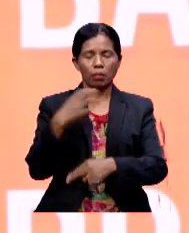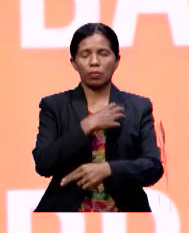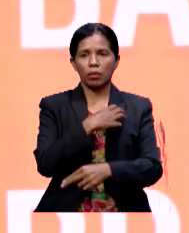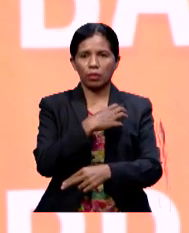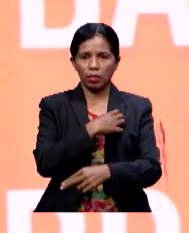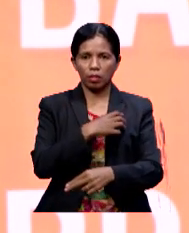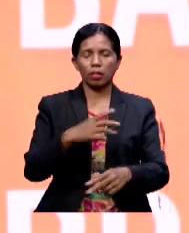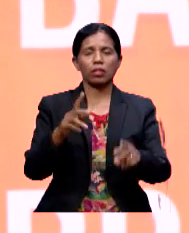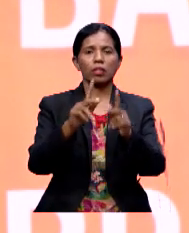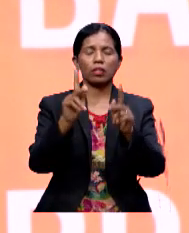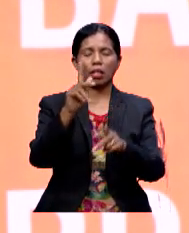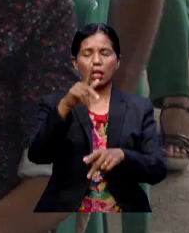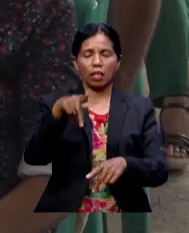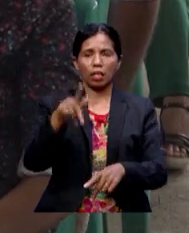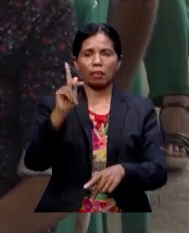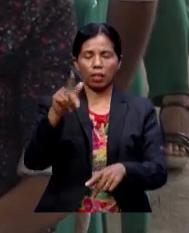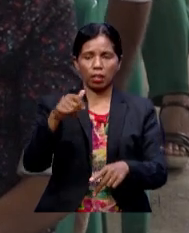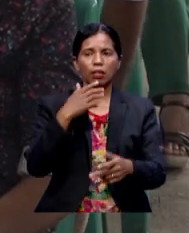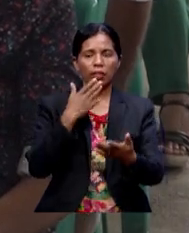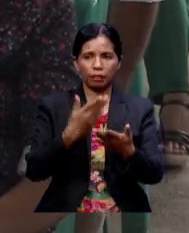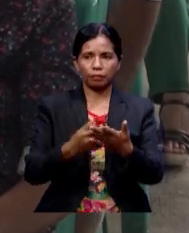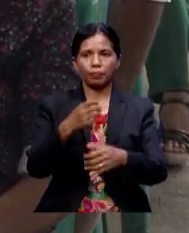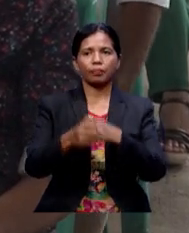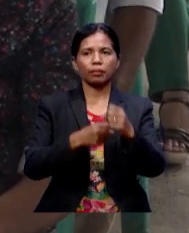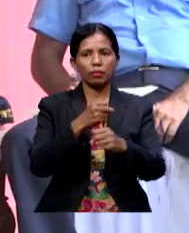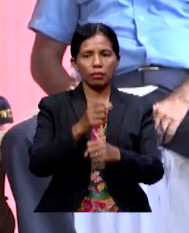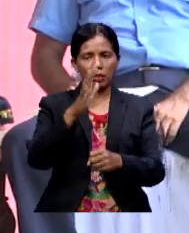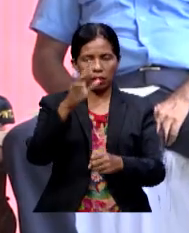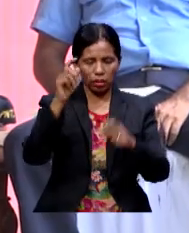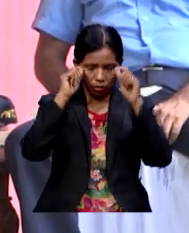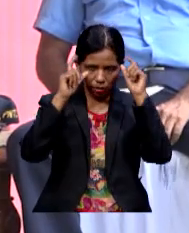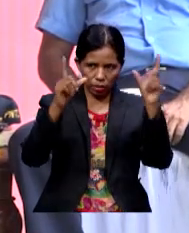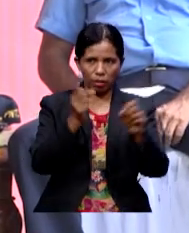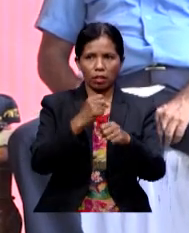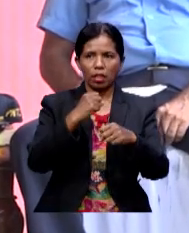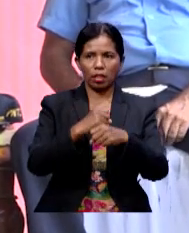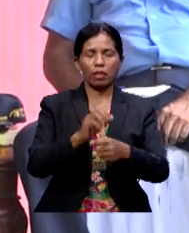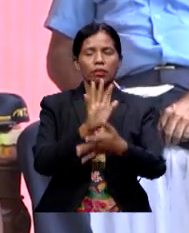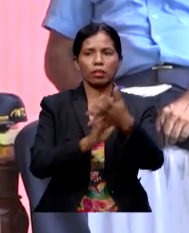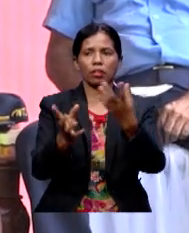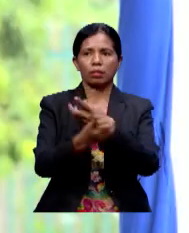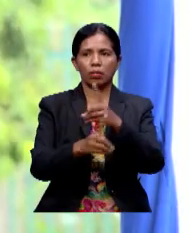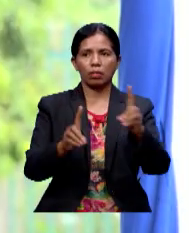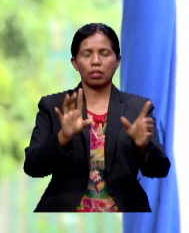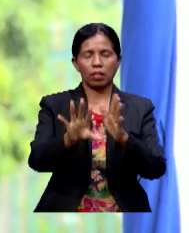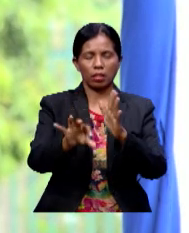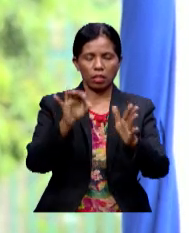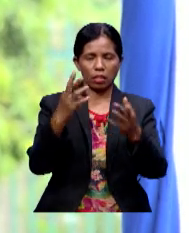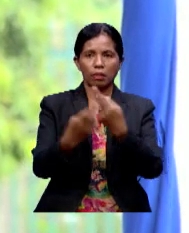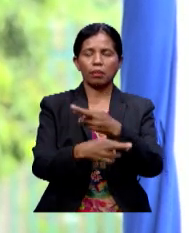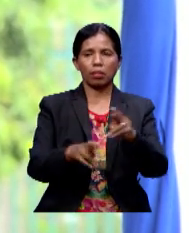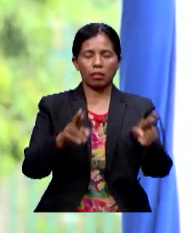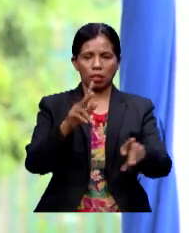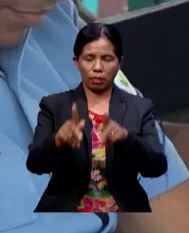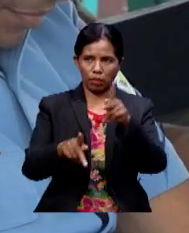que tem, importante. Karatinan Lima Timor Leste sempre realiza festa demokrasia ho dihili representante povonian iho mafukun